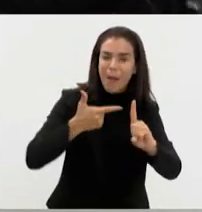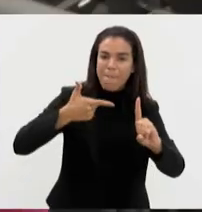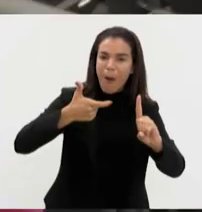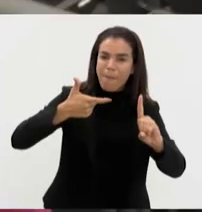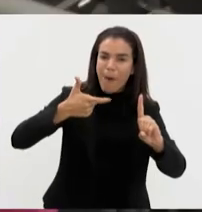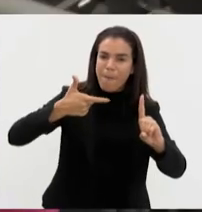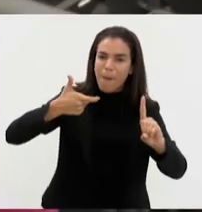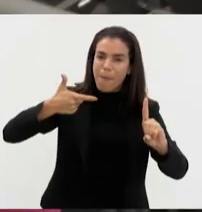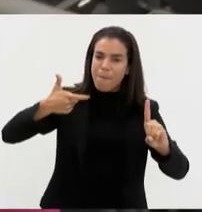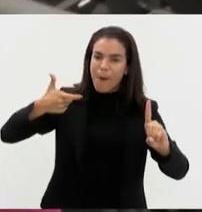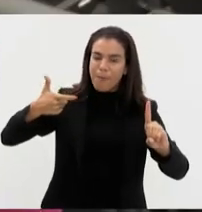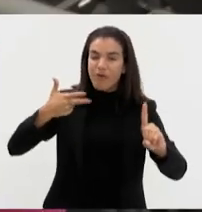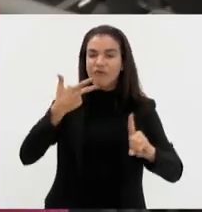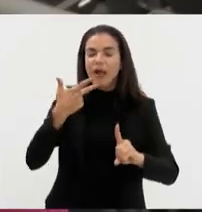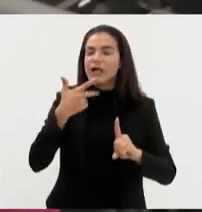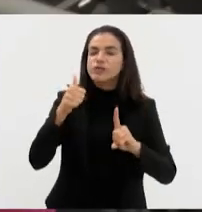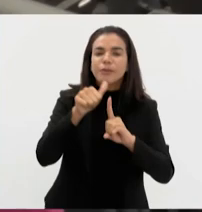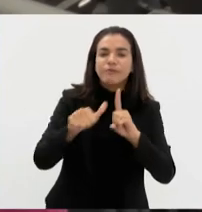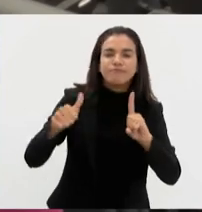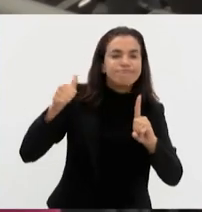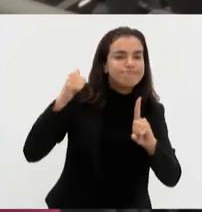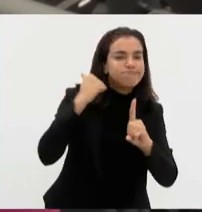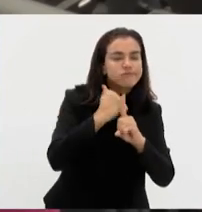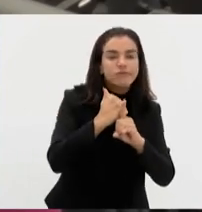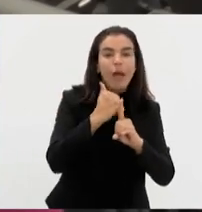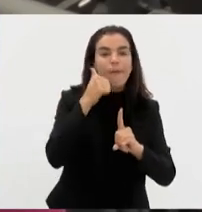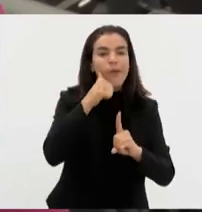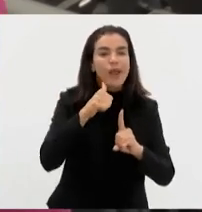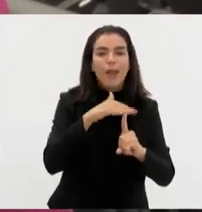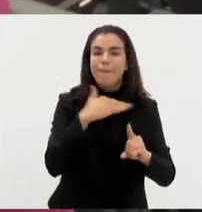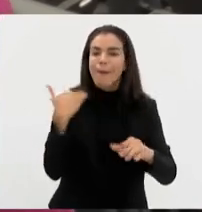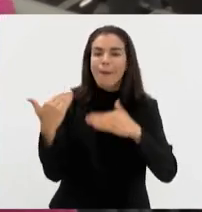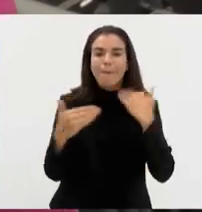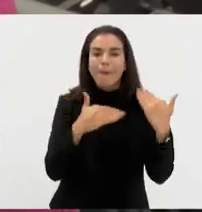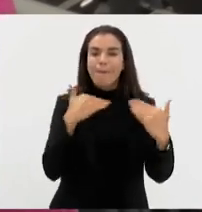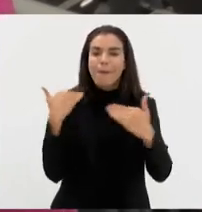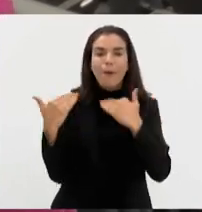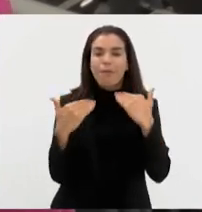fogo. Quando a gente fala de feminicídio, são as mulheres morrendo simplesmente pelo